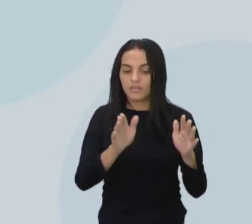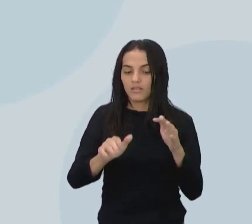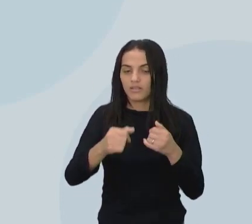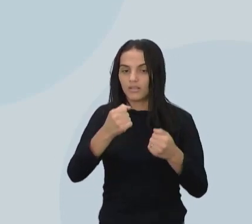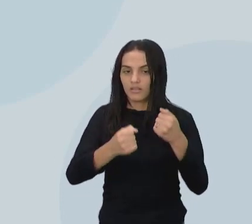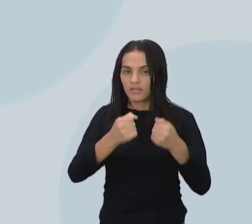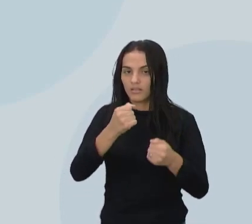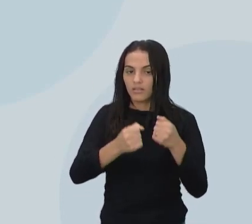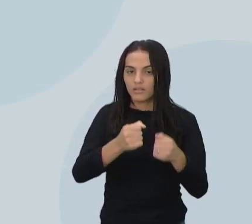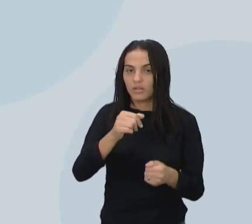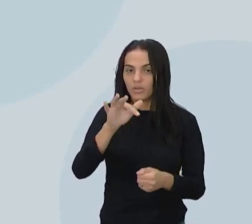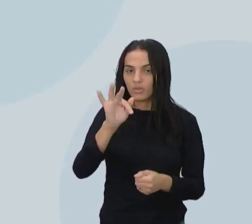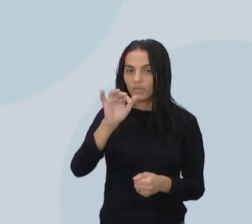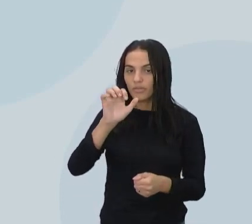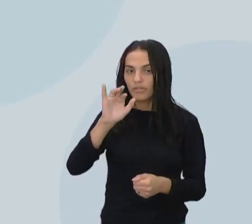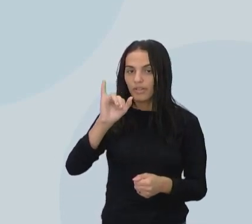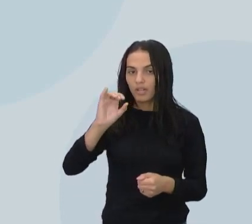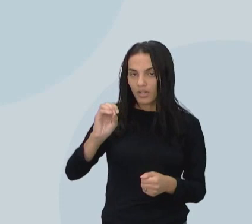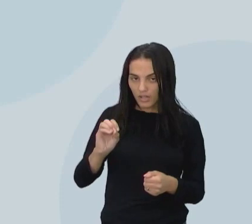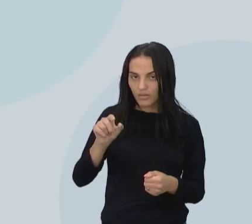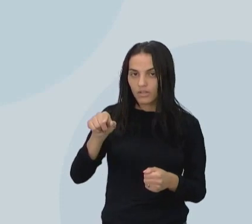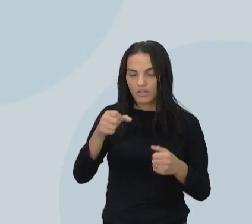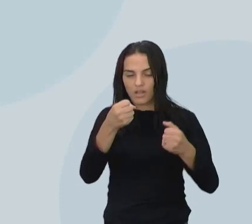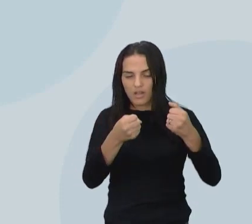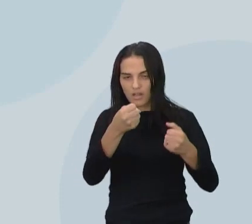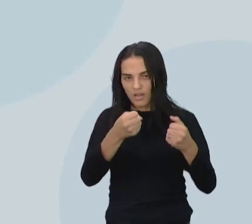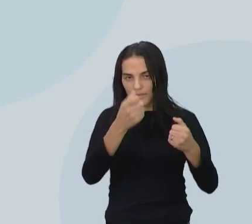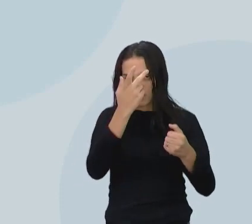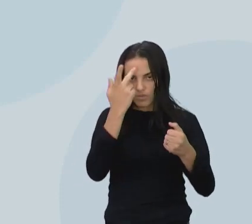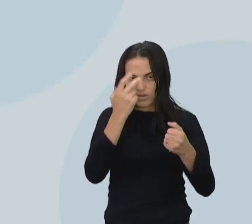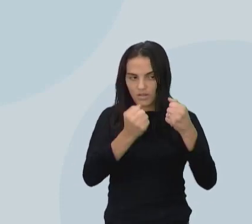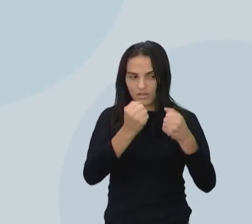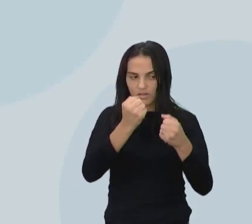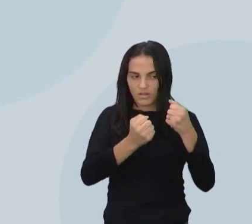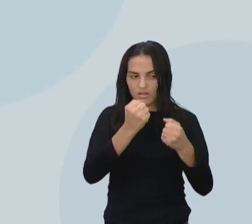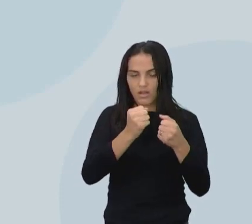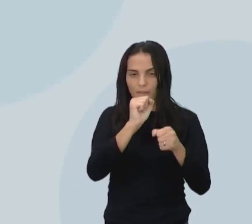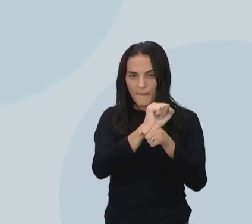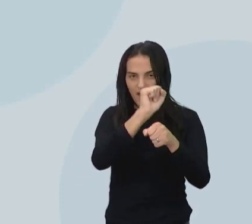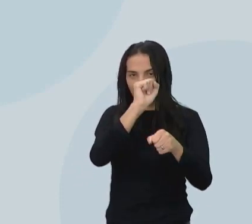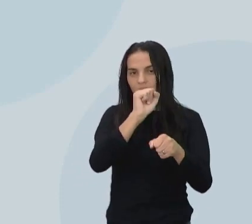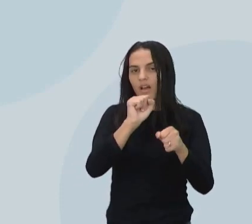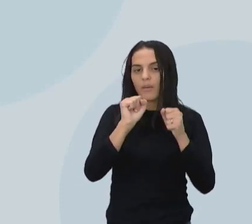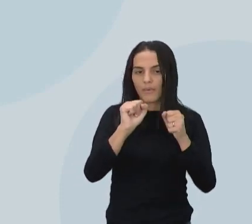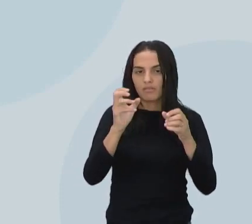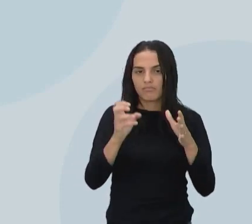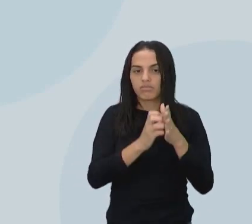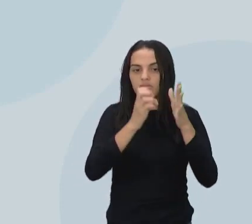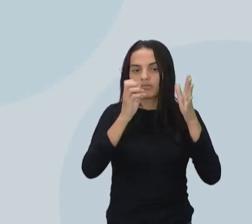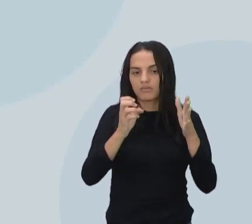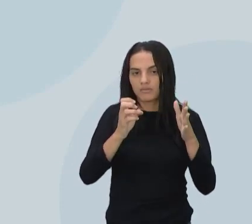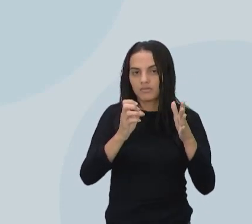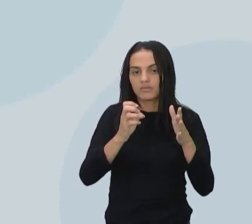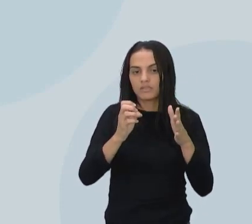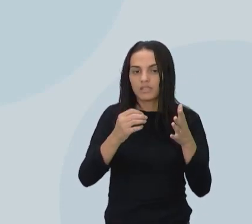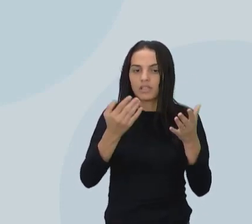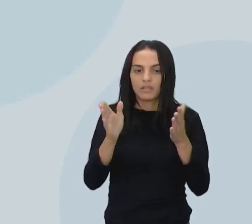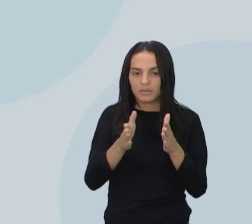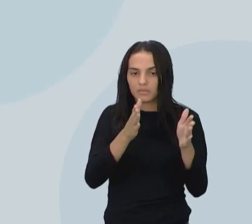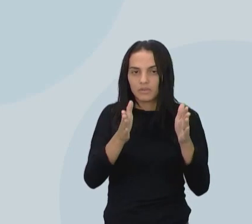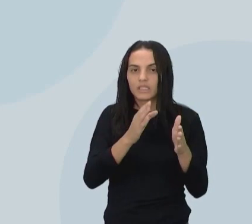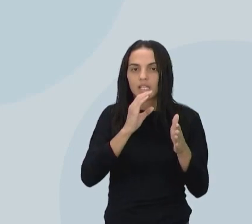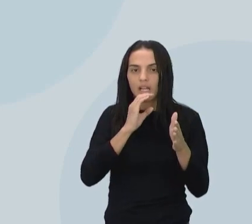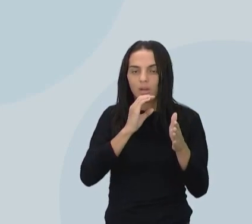no freio, porque quando você está dirigindo, a pessoa está dirigindo, o freio acaba tendo um atrito e vai